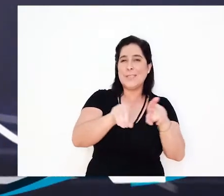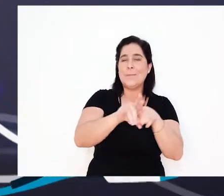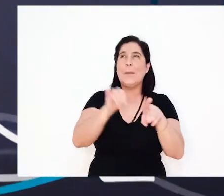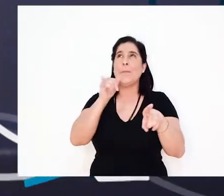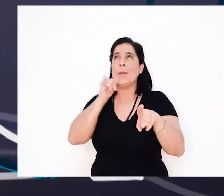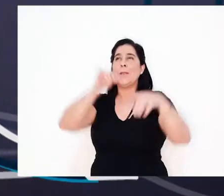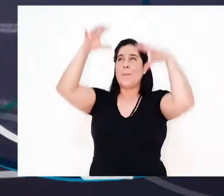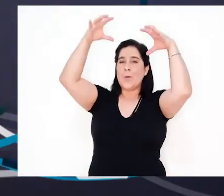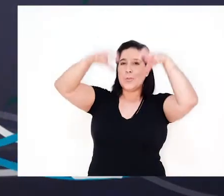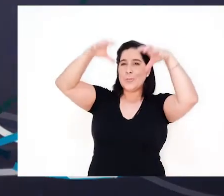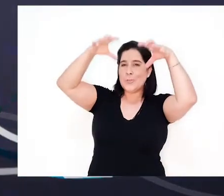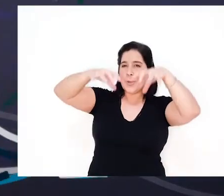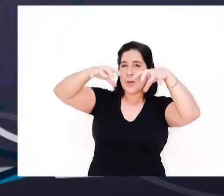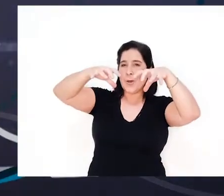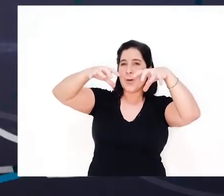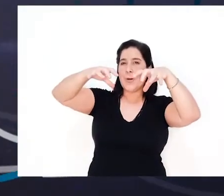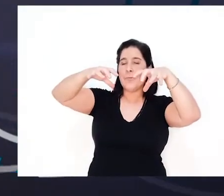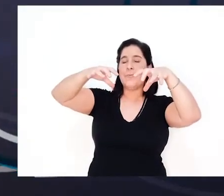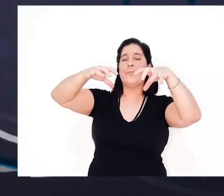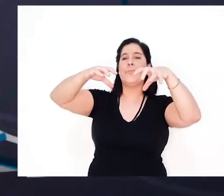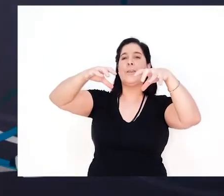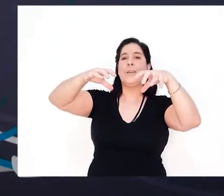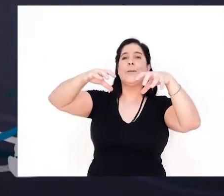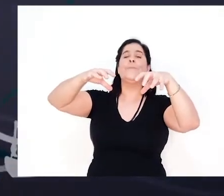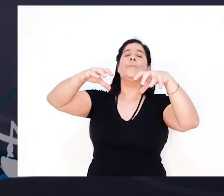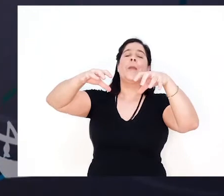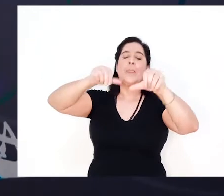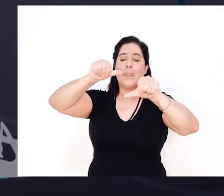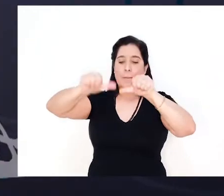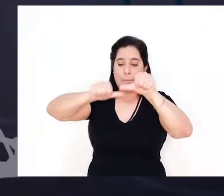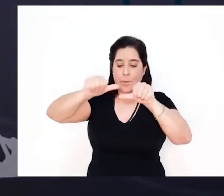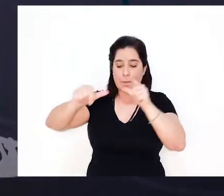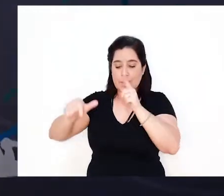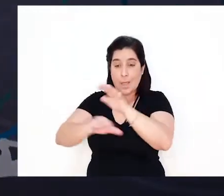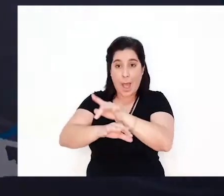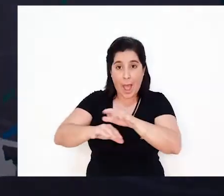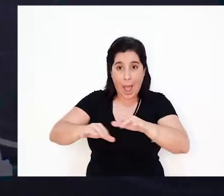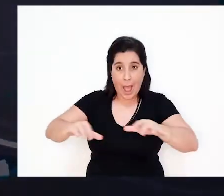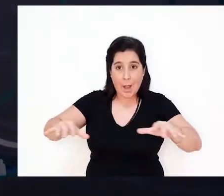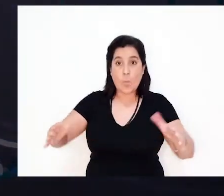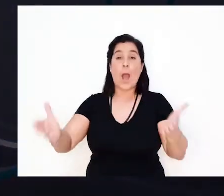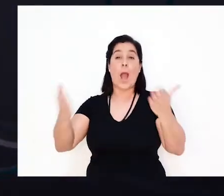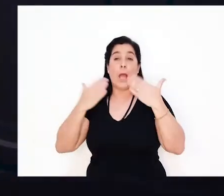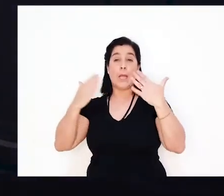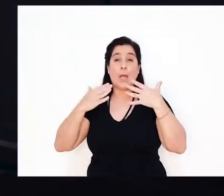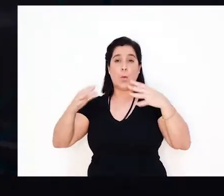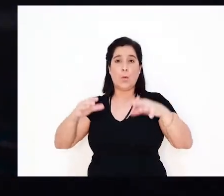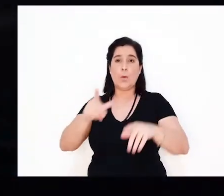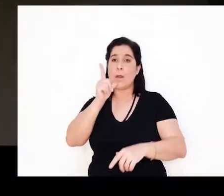chuvas na Amazônia. Funciona como uma grande esponja que absorve a água das chuvas e devolve novamente ao